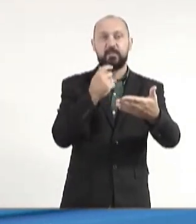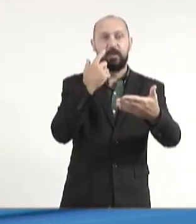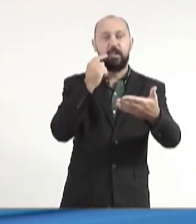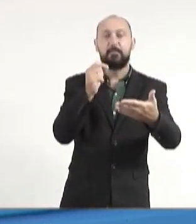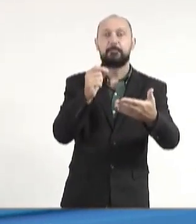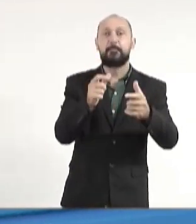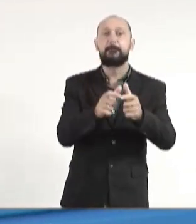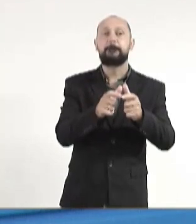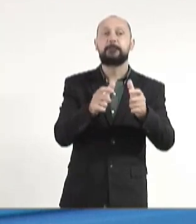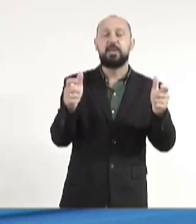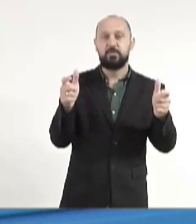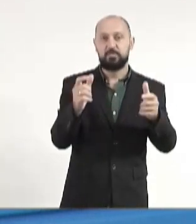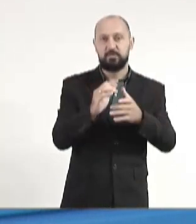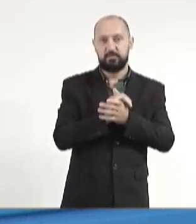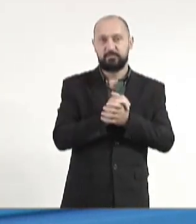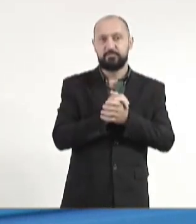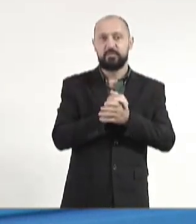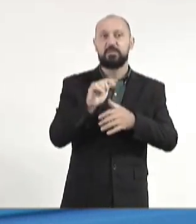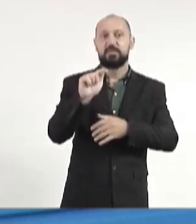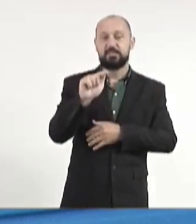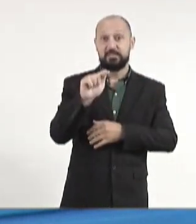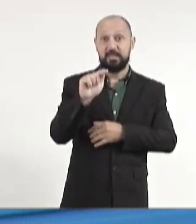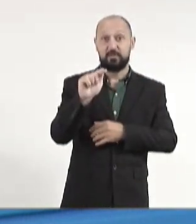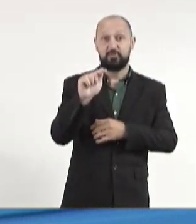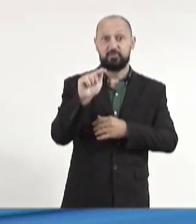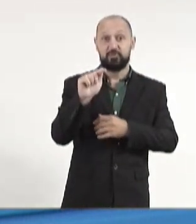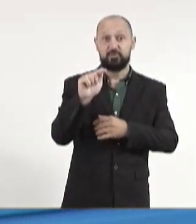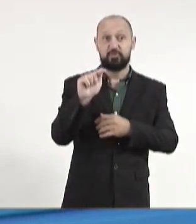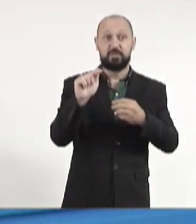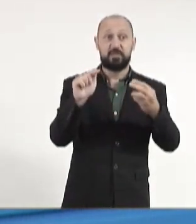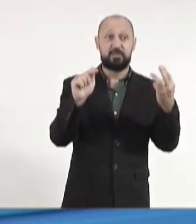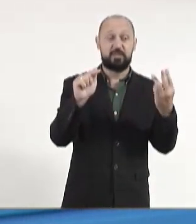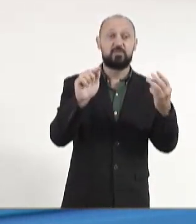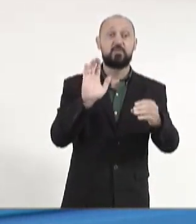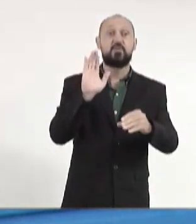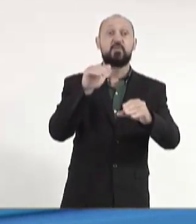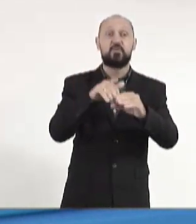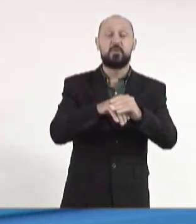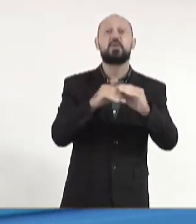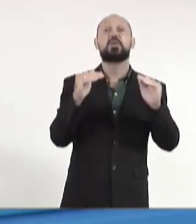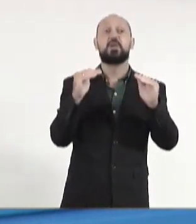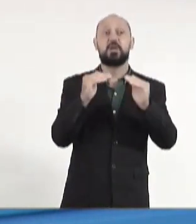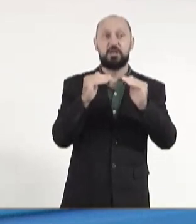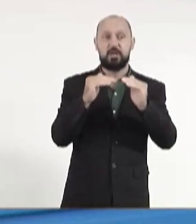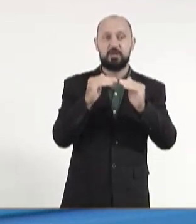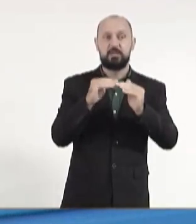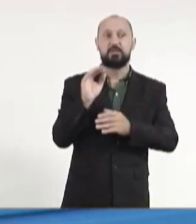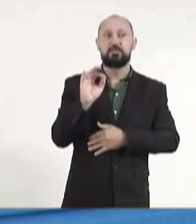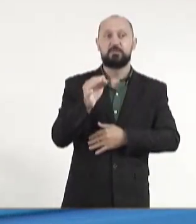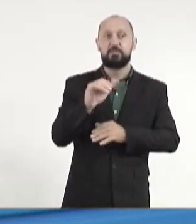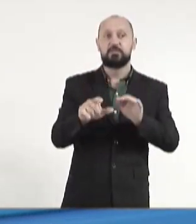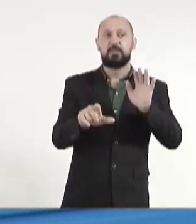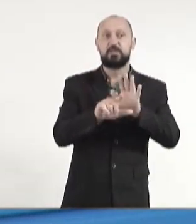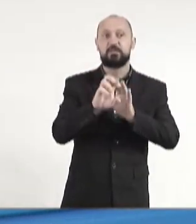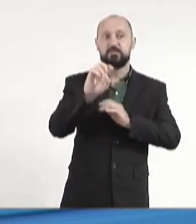de velocidade de recebimento e envio de dados pela rede mundial de computadores. Então, essa lei foi aprovada por esta Casa